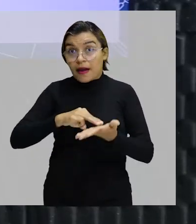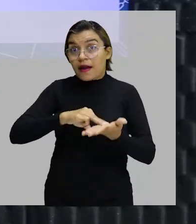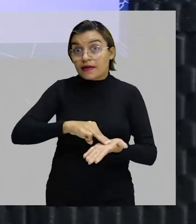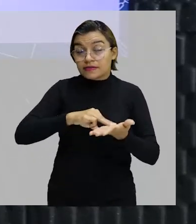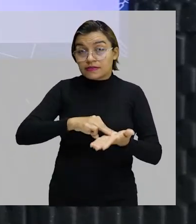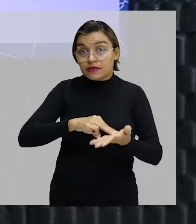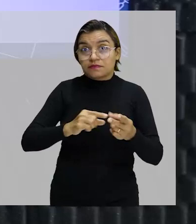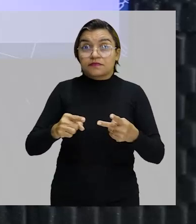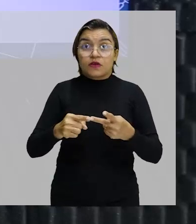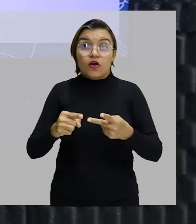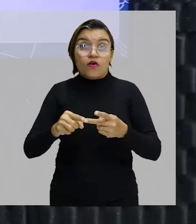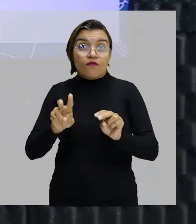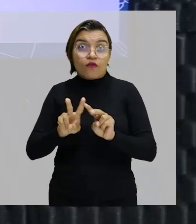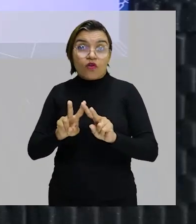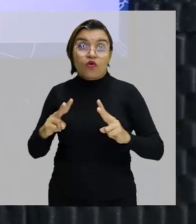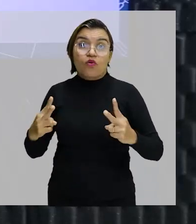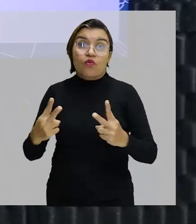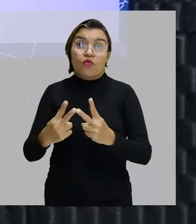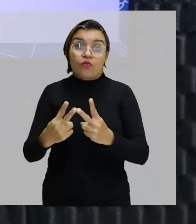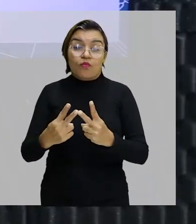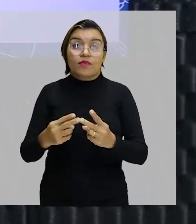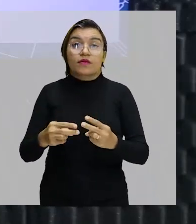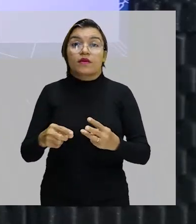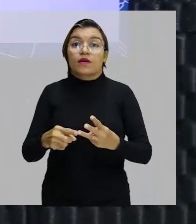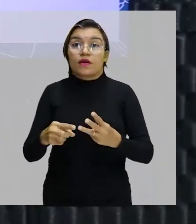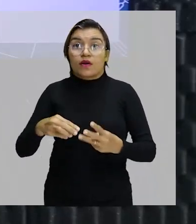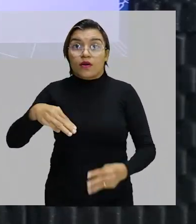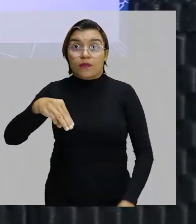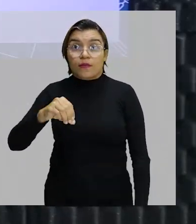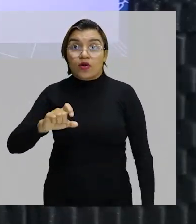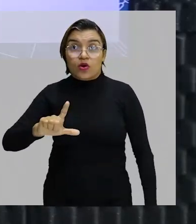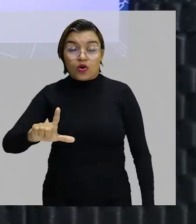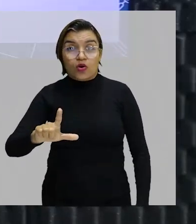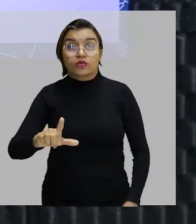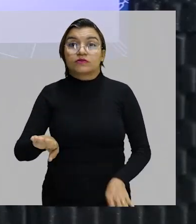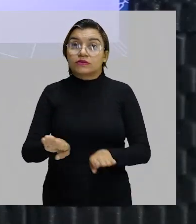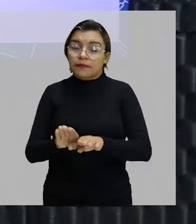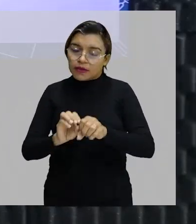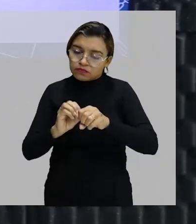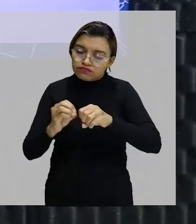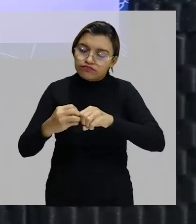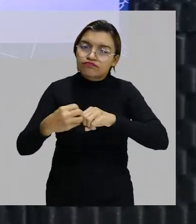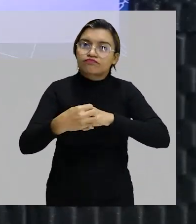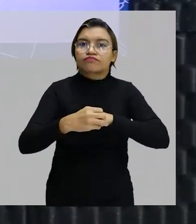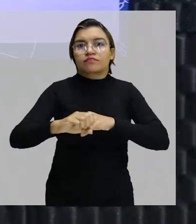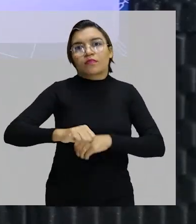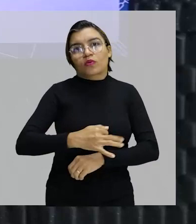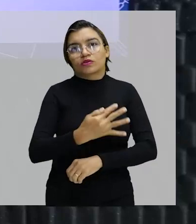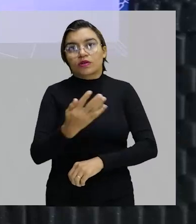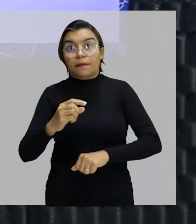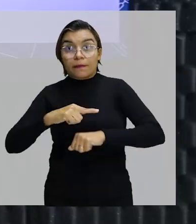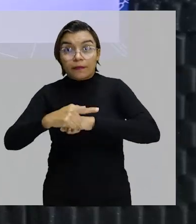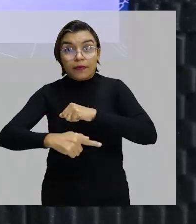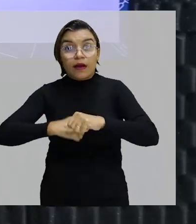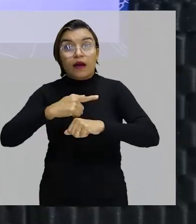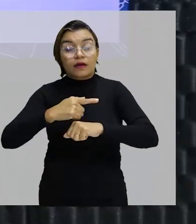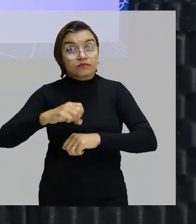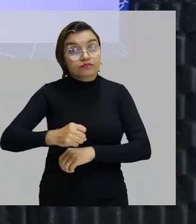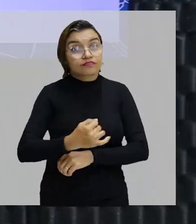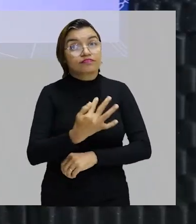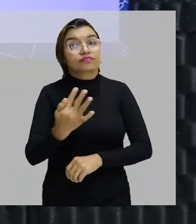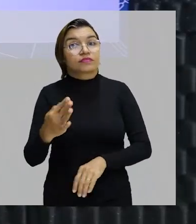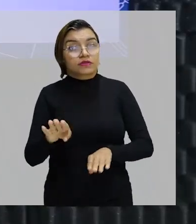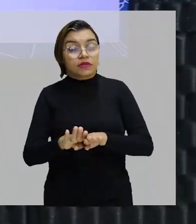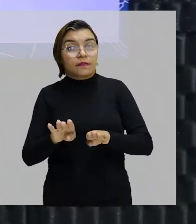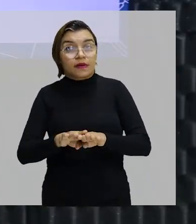massa, volume, mols, quantidade de moléculas, quantidade de átomos, certo?